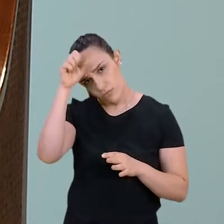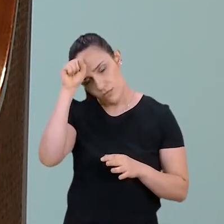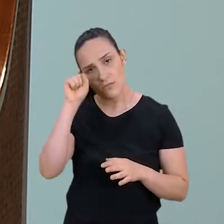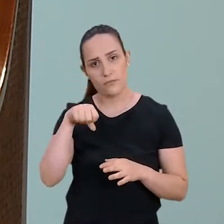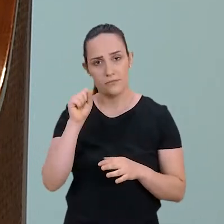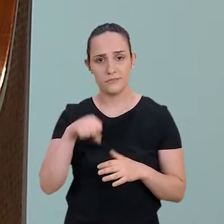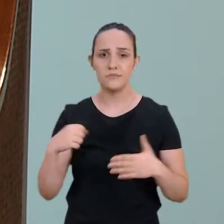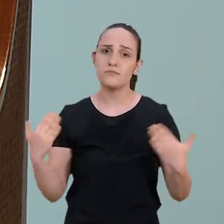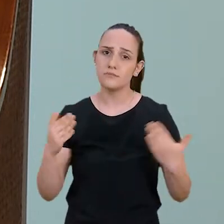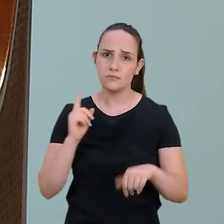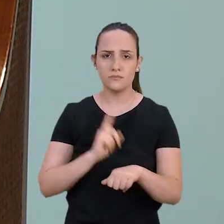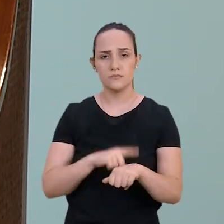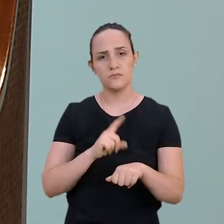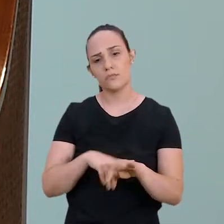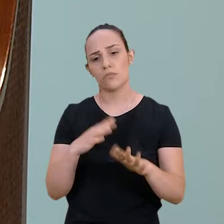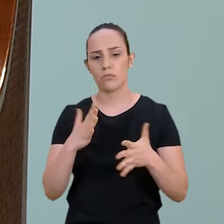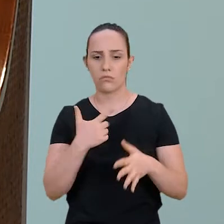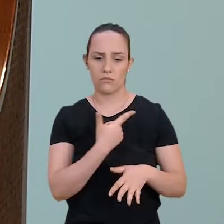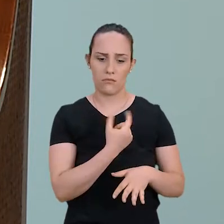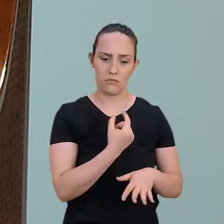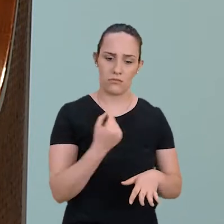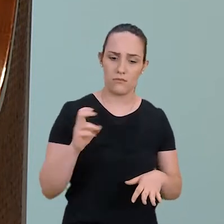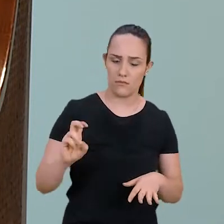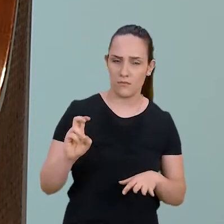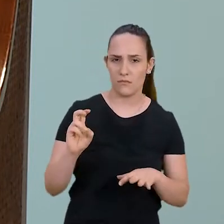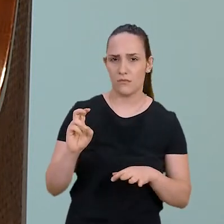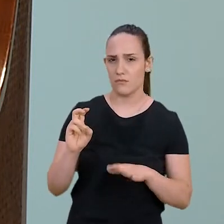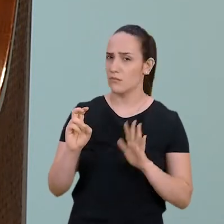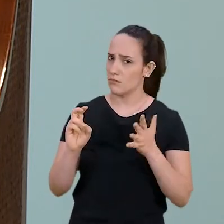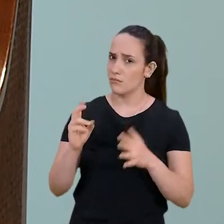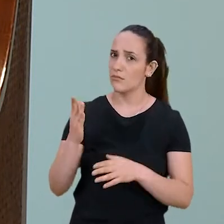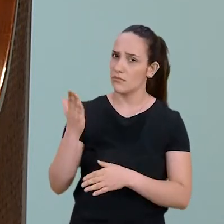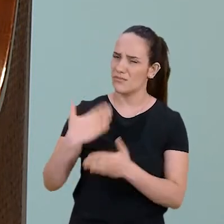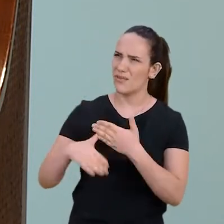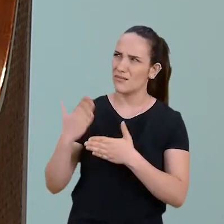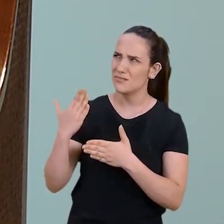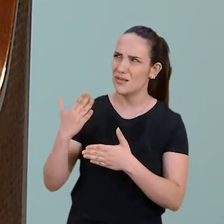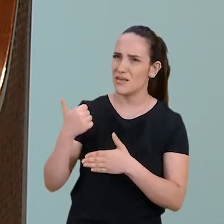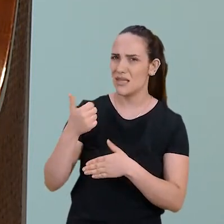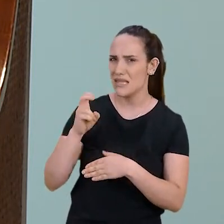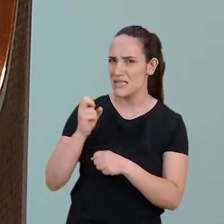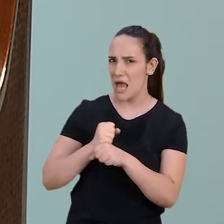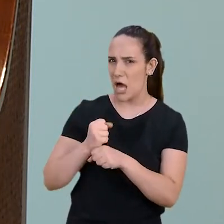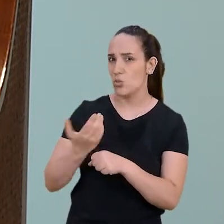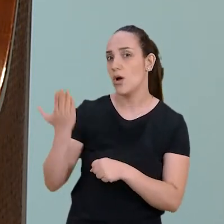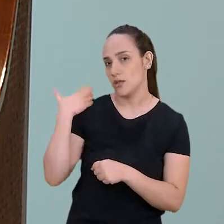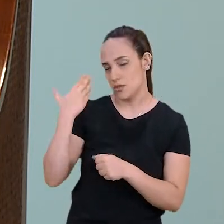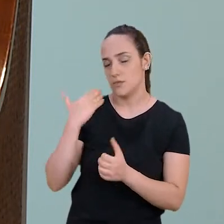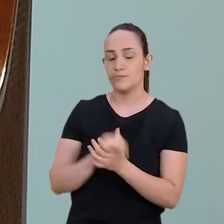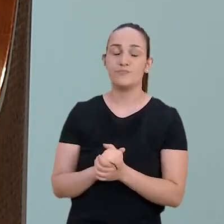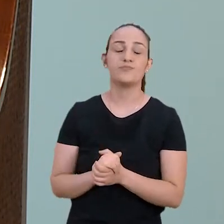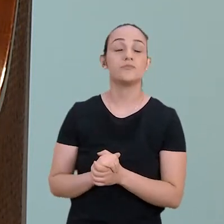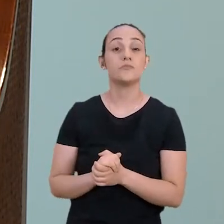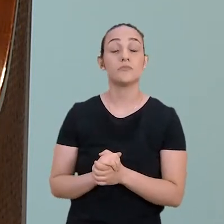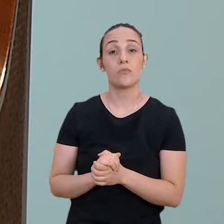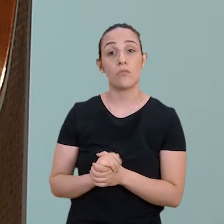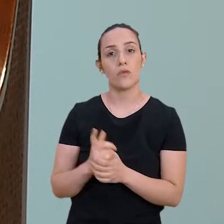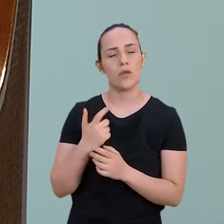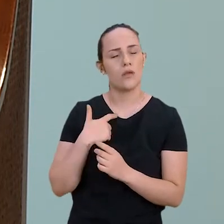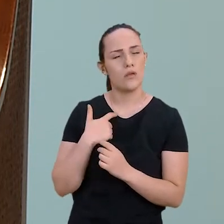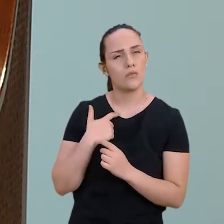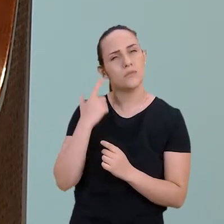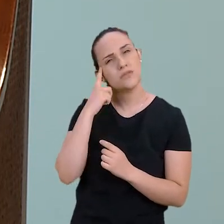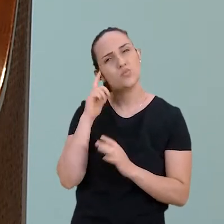um momento lá em 2005, há 15 anos atrás, né? Que eu achei que tudo que eu aprendi e tudo